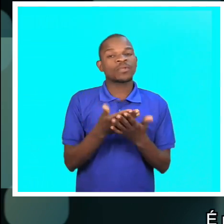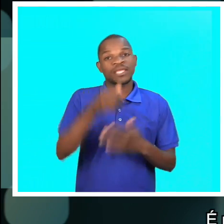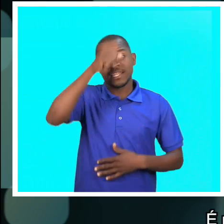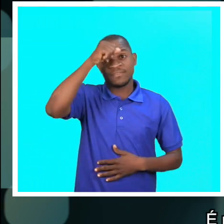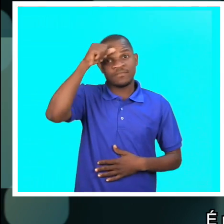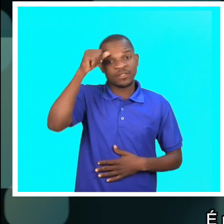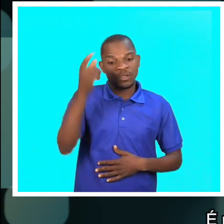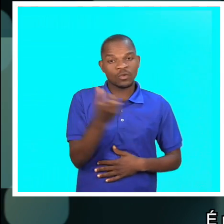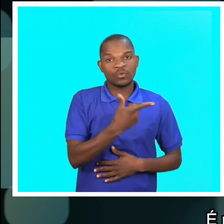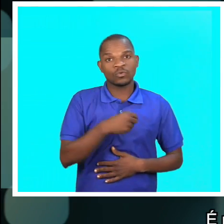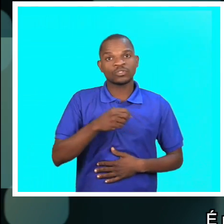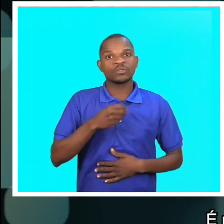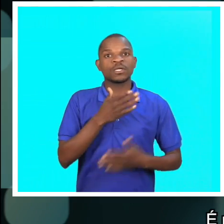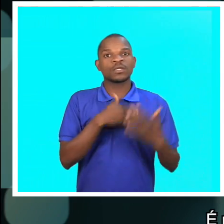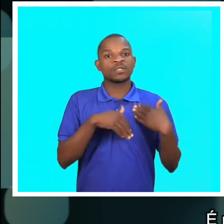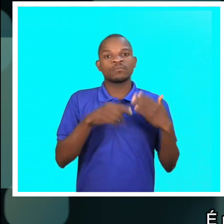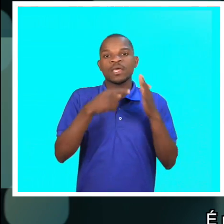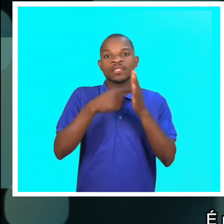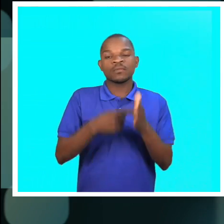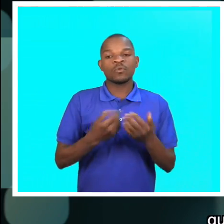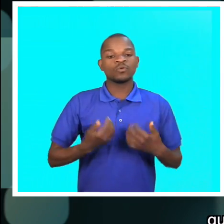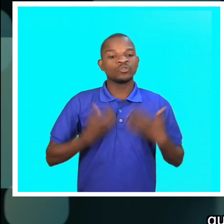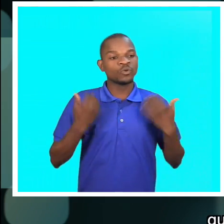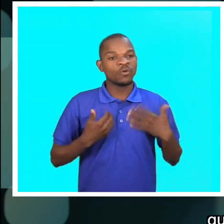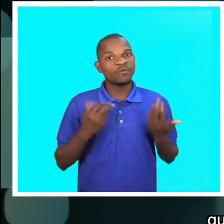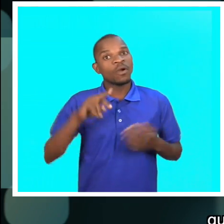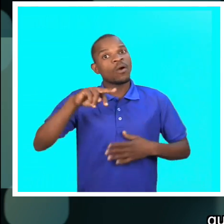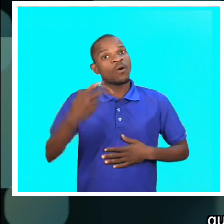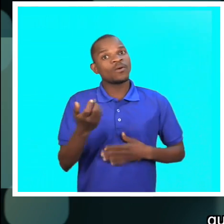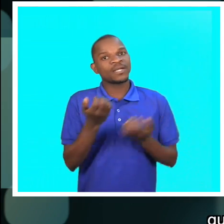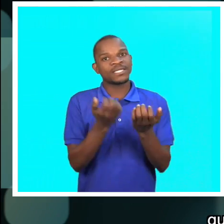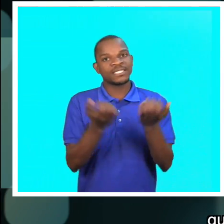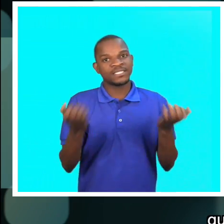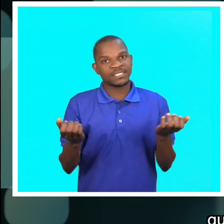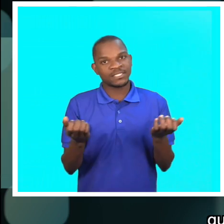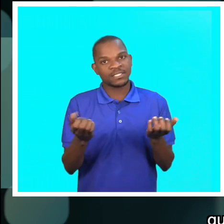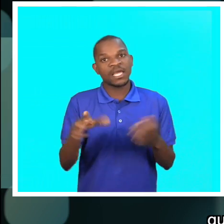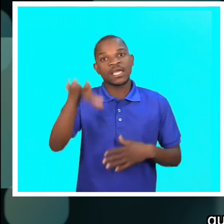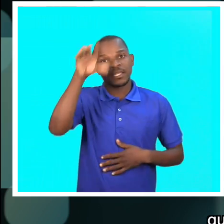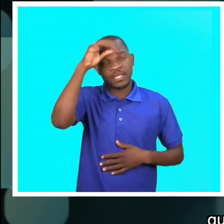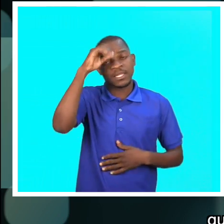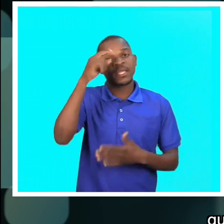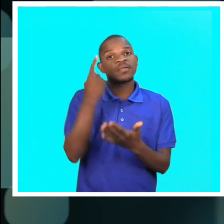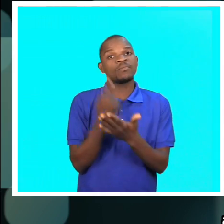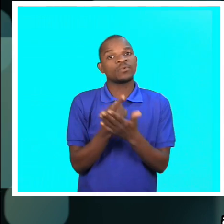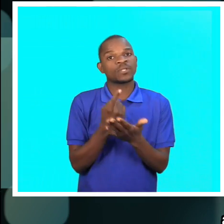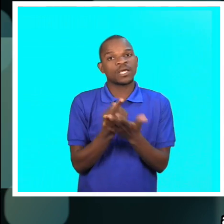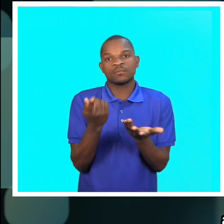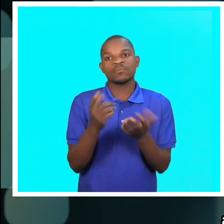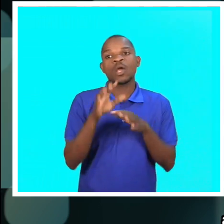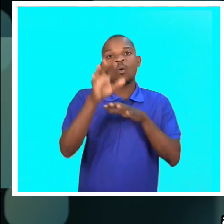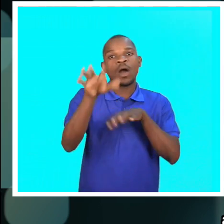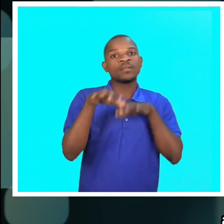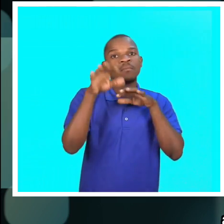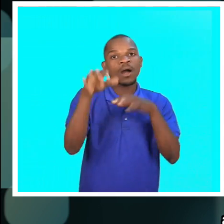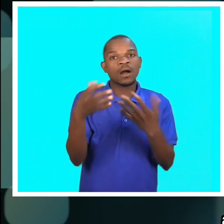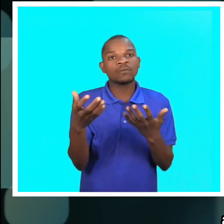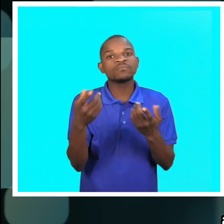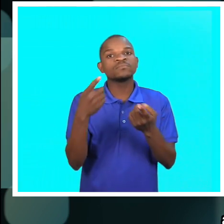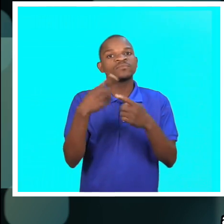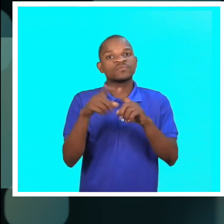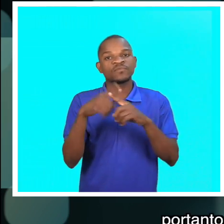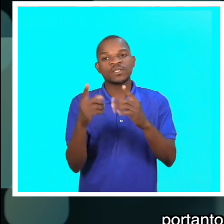natureza. É muito difícil nós queremos, por exemplo, que o jovem ou a criança entenda a importância